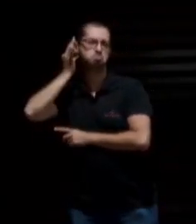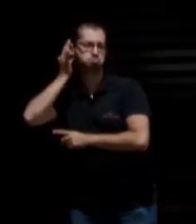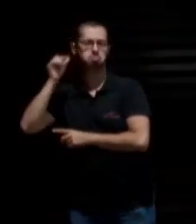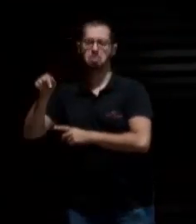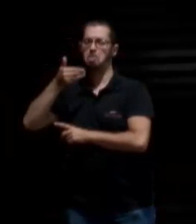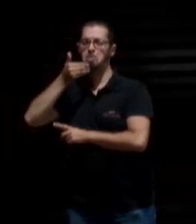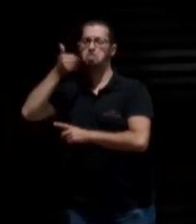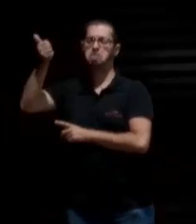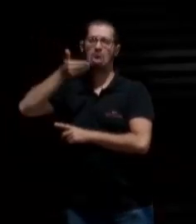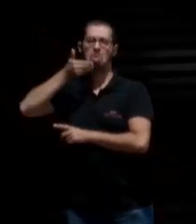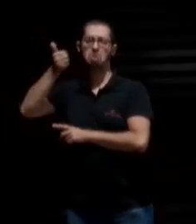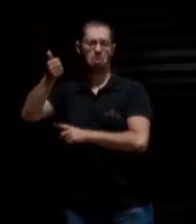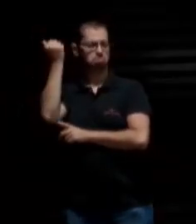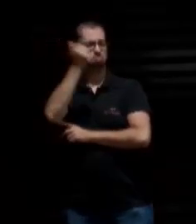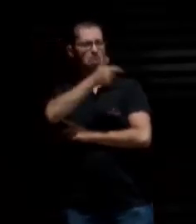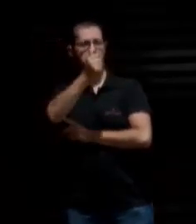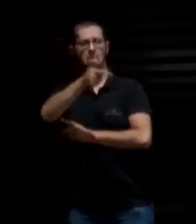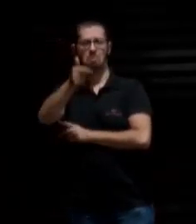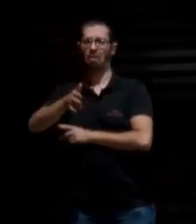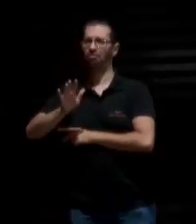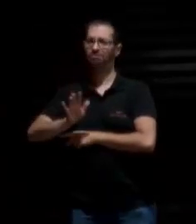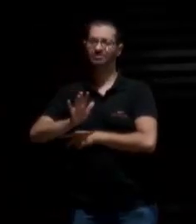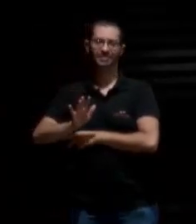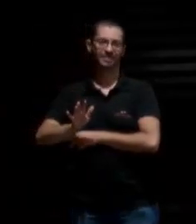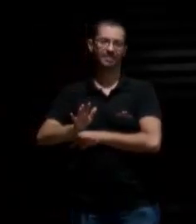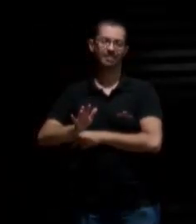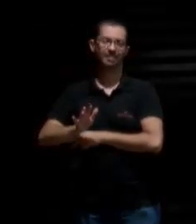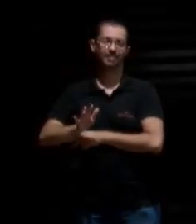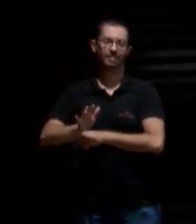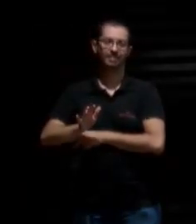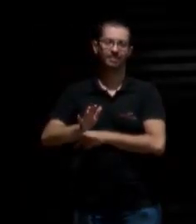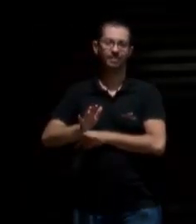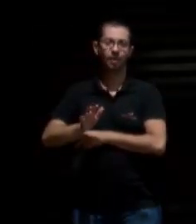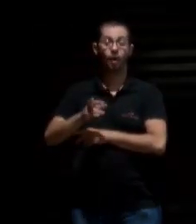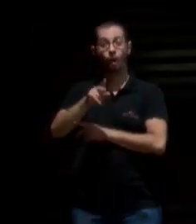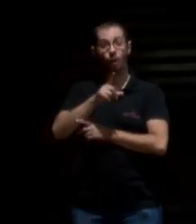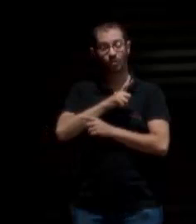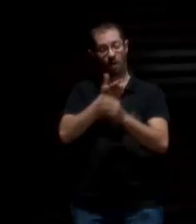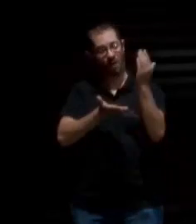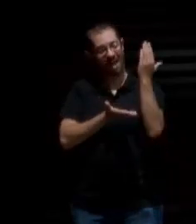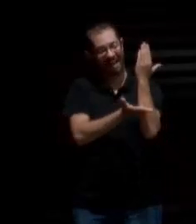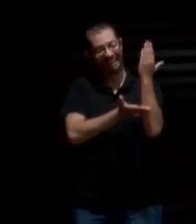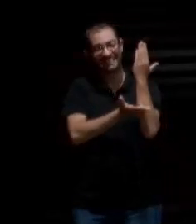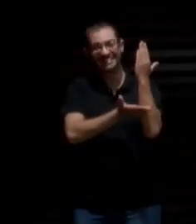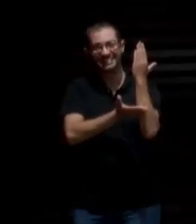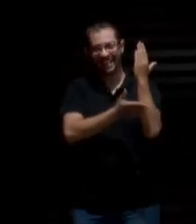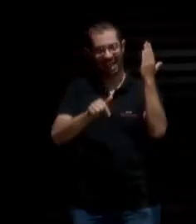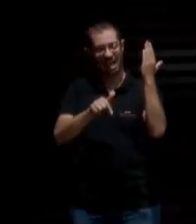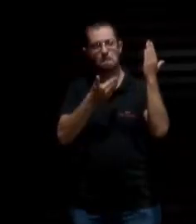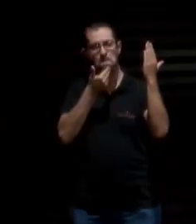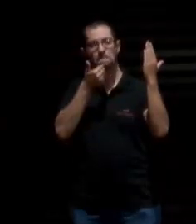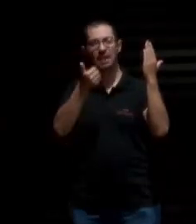Porventura gloriar-se-á o machado contra o que corta com ele? Ou presumirá a serra contra o que a maneja? Seria isso como se a vara brandisse